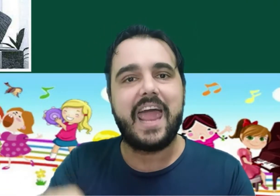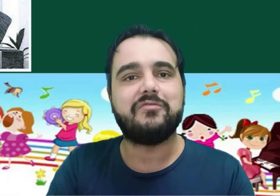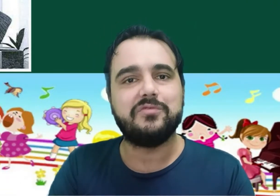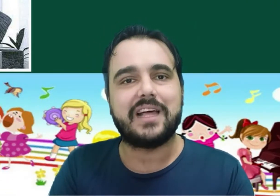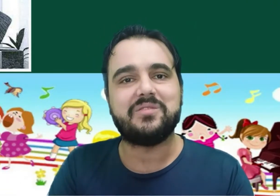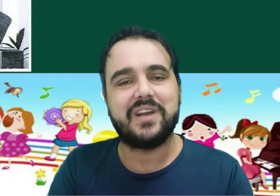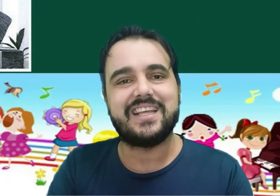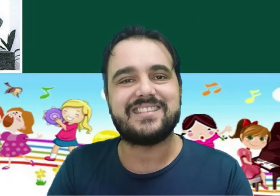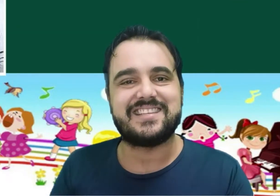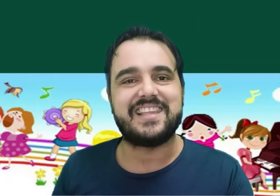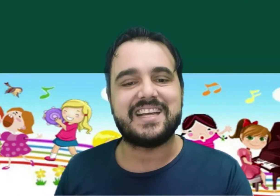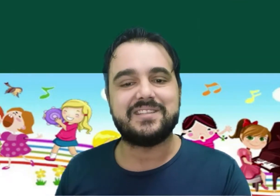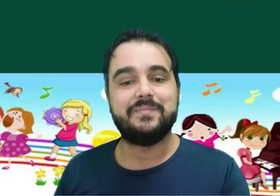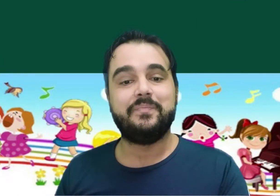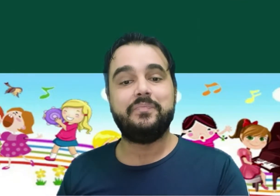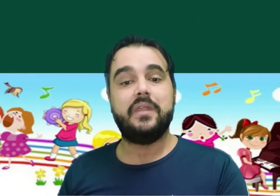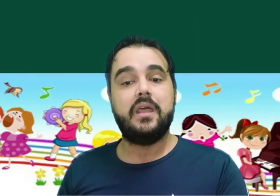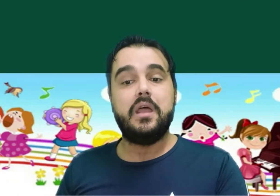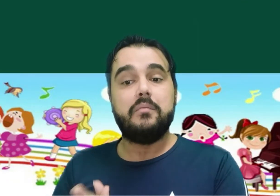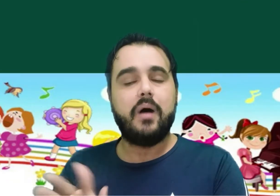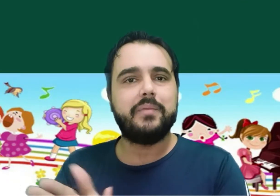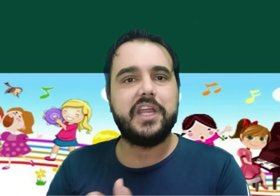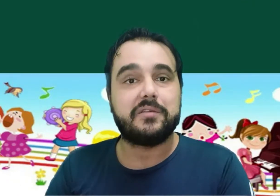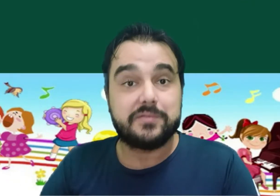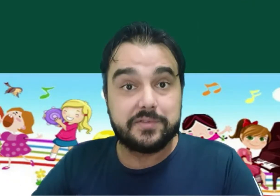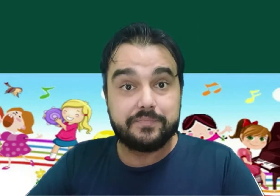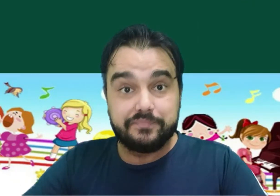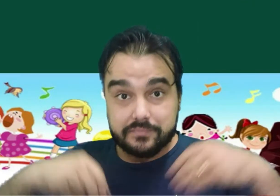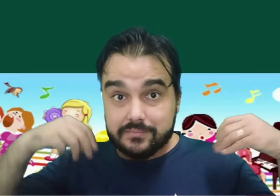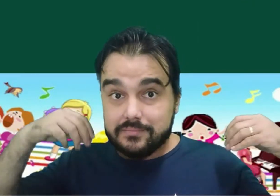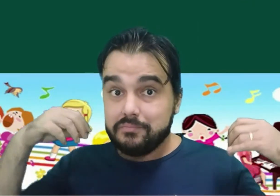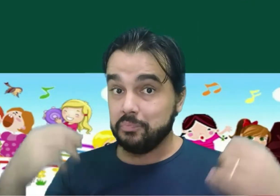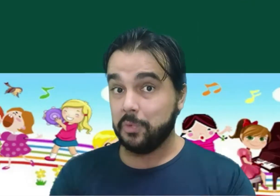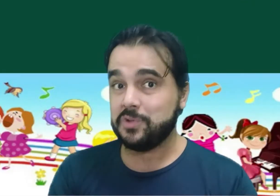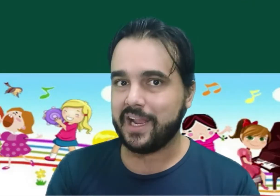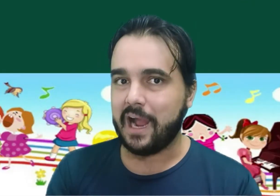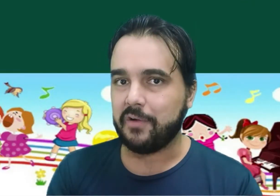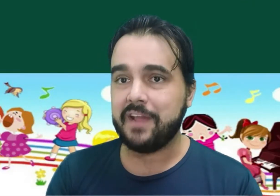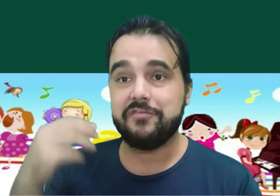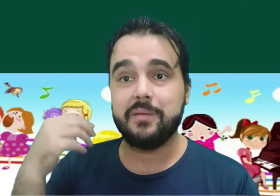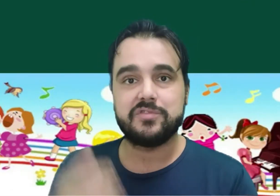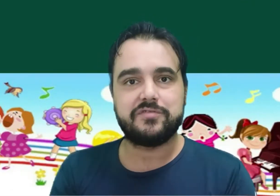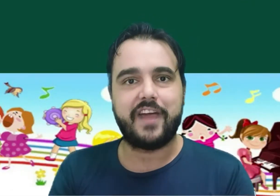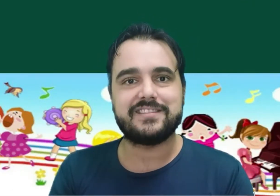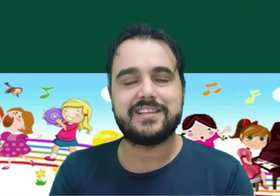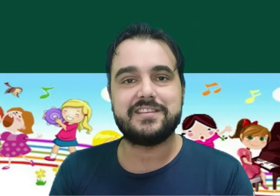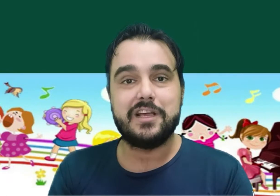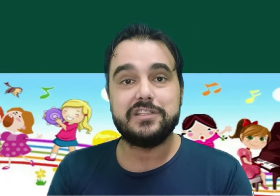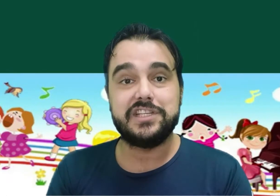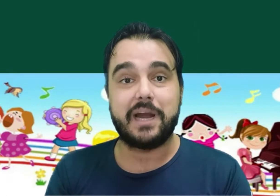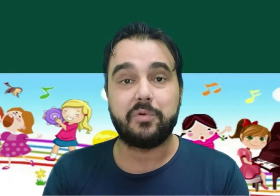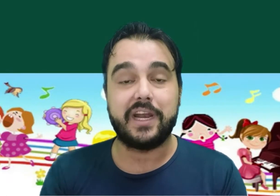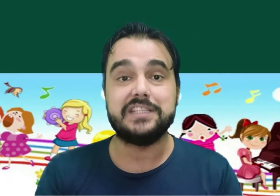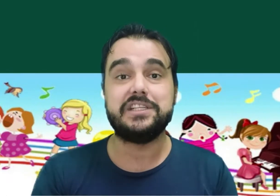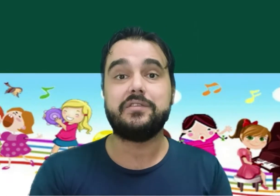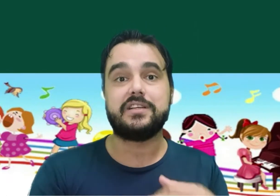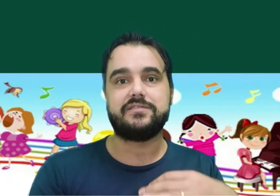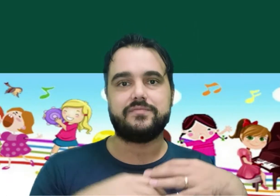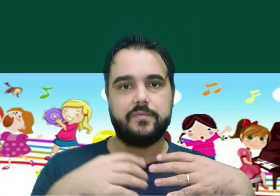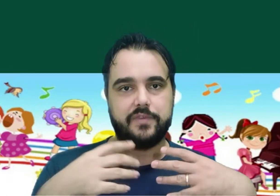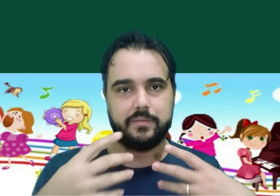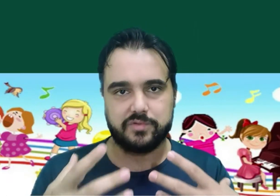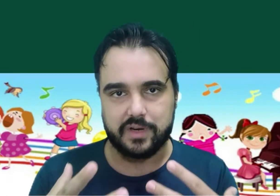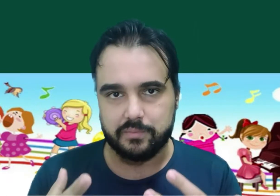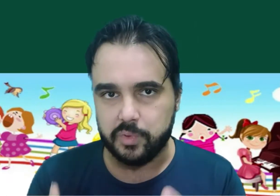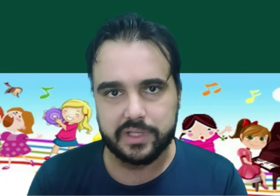que ela é a fundadora dessa cidade. Bom, meninos, muito legal, né? Vimos festas de Campo Grande,